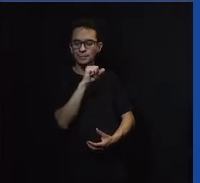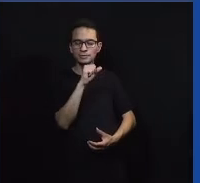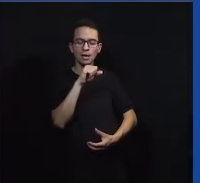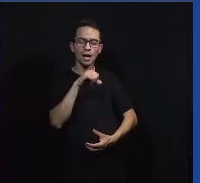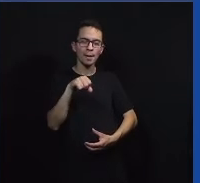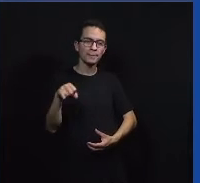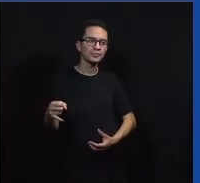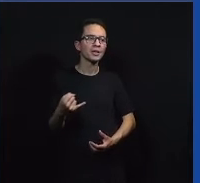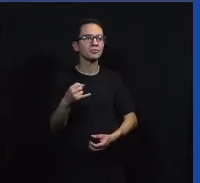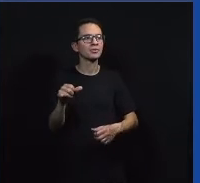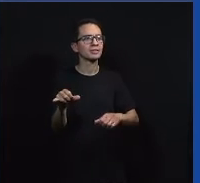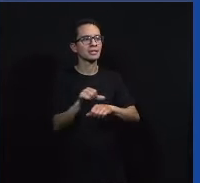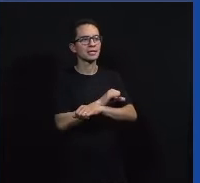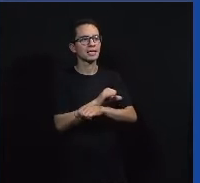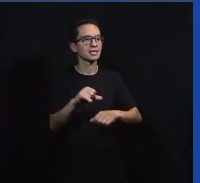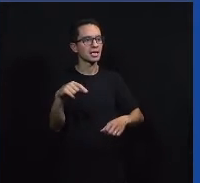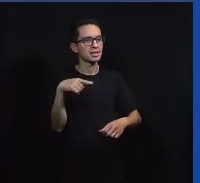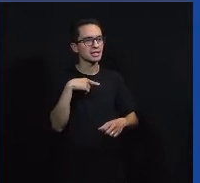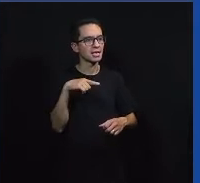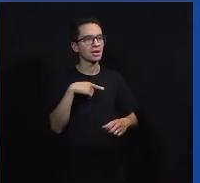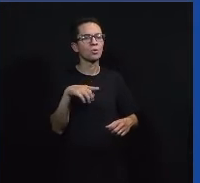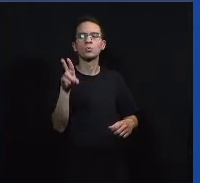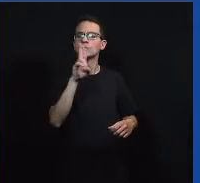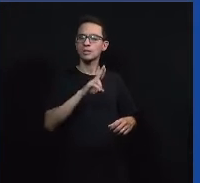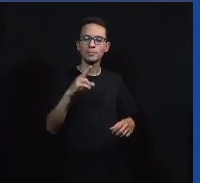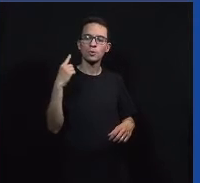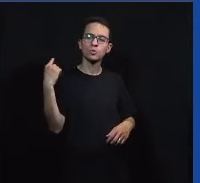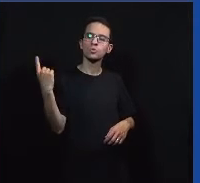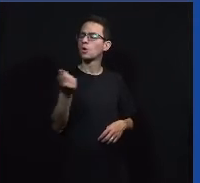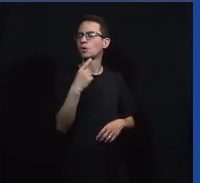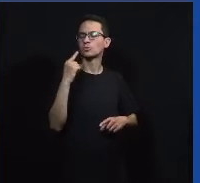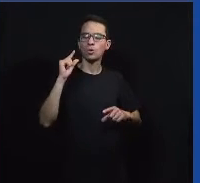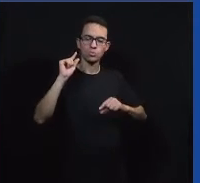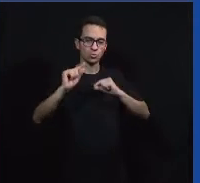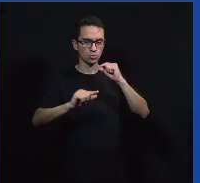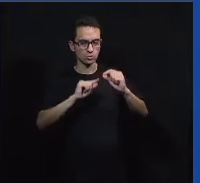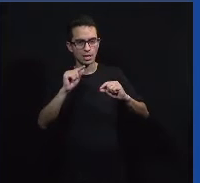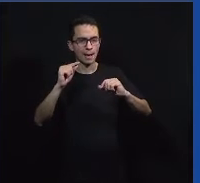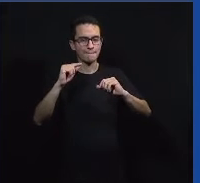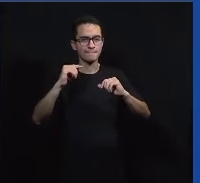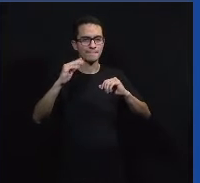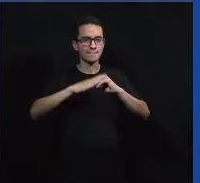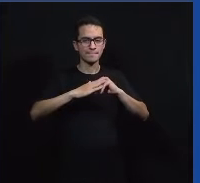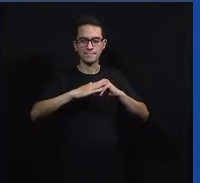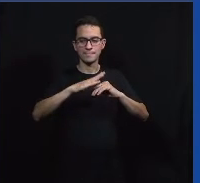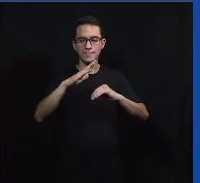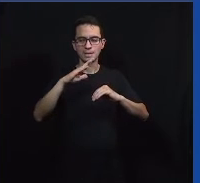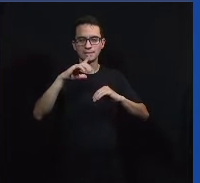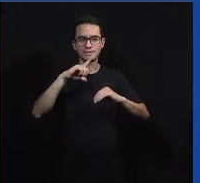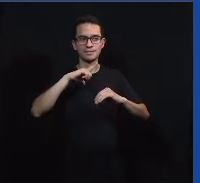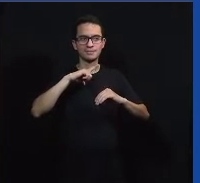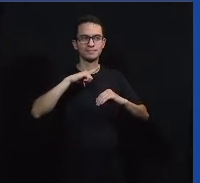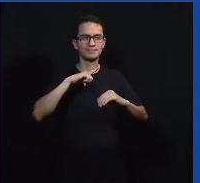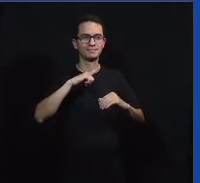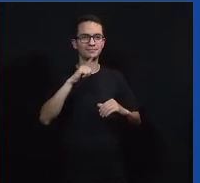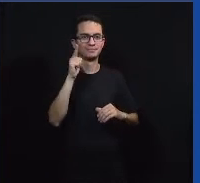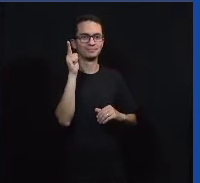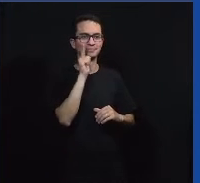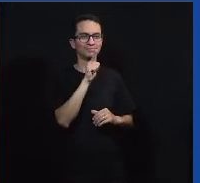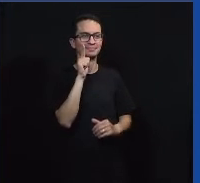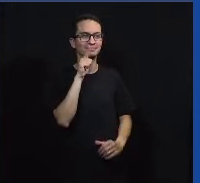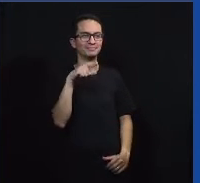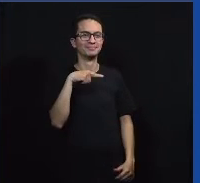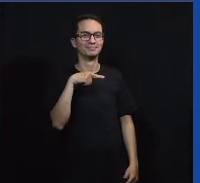estratégias também, né, que a gente usou, porque eu acho que a maior resistência, não sei se o pessoal também sentiu isso, foi no início, né,